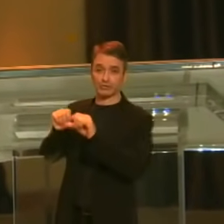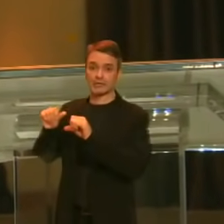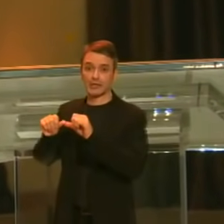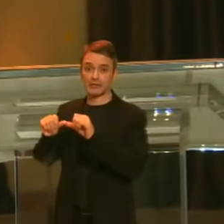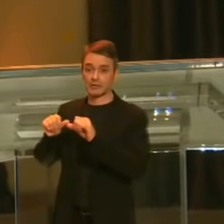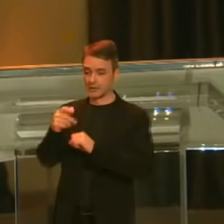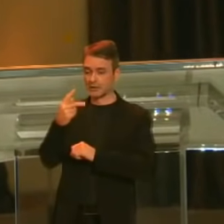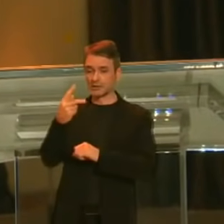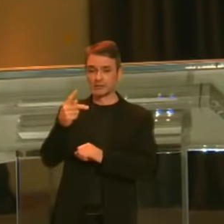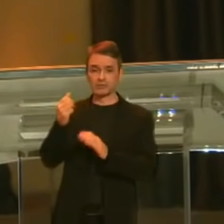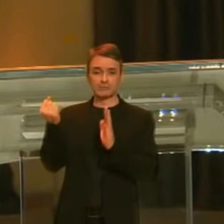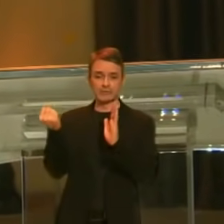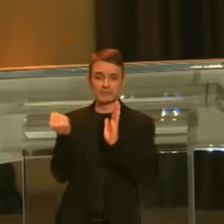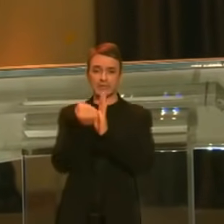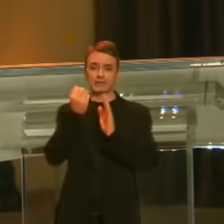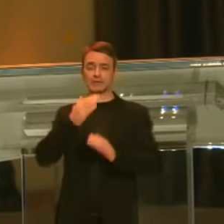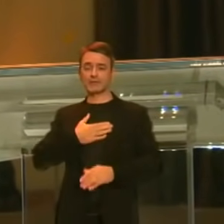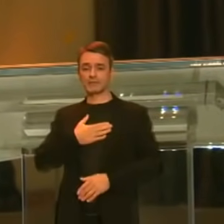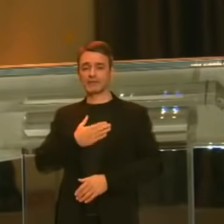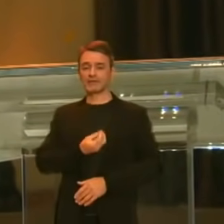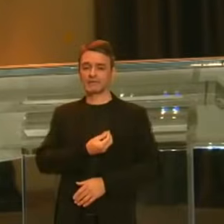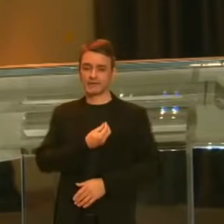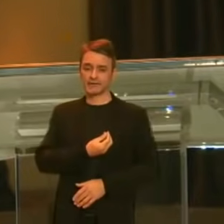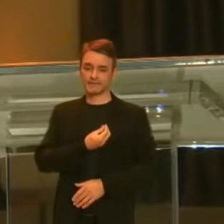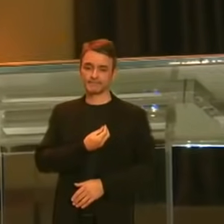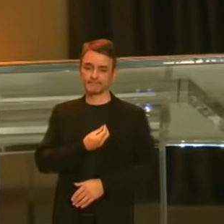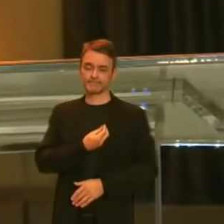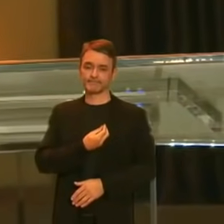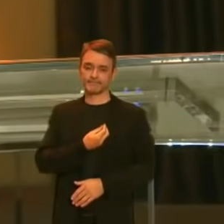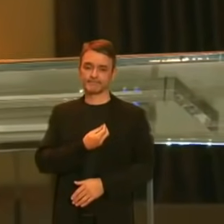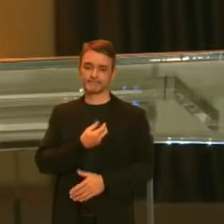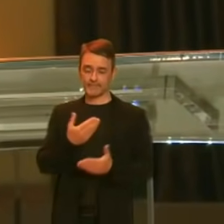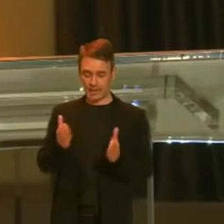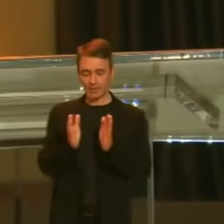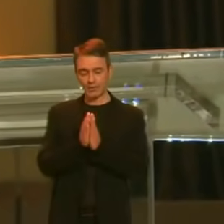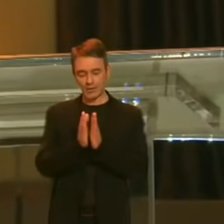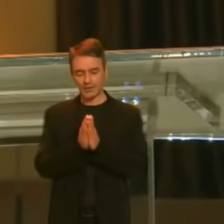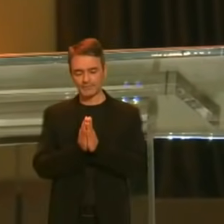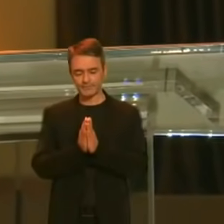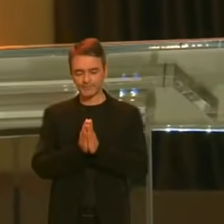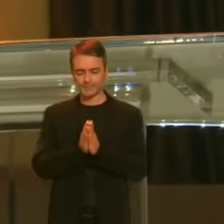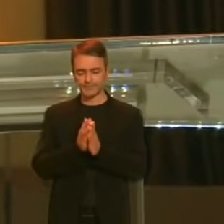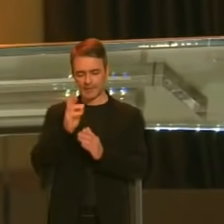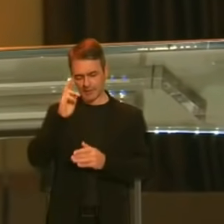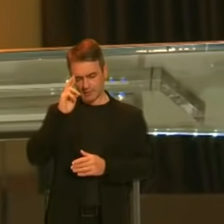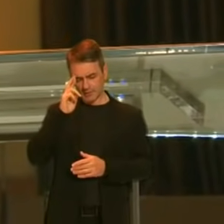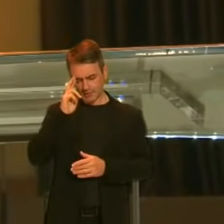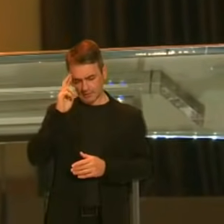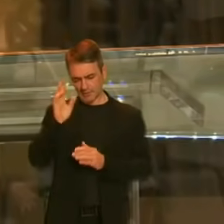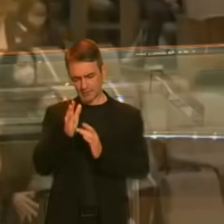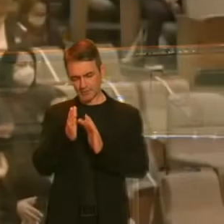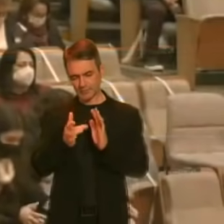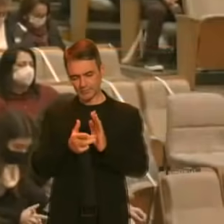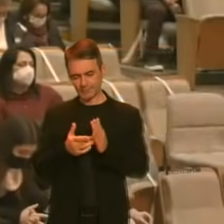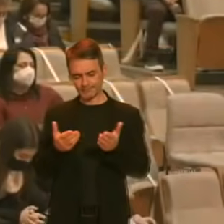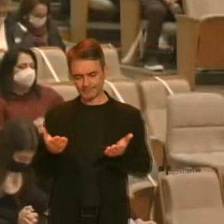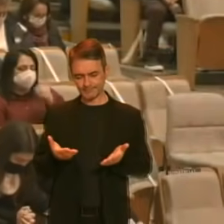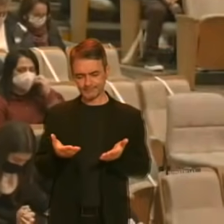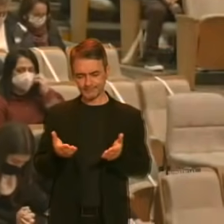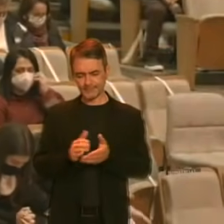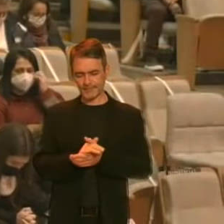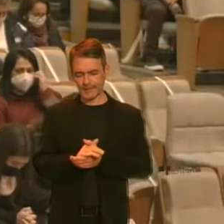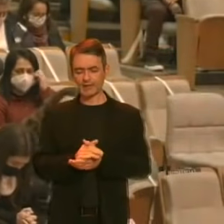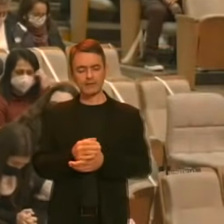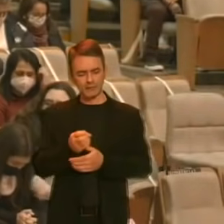Teu selo na minha vida. Agora eu quero orar por você. Senhor Jesus, Tu estás vendo aqui